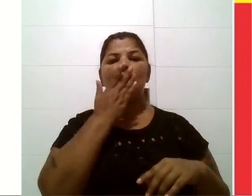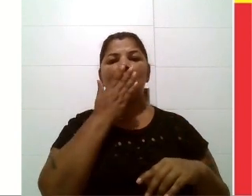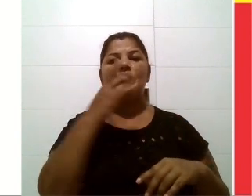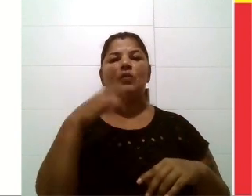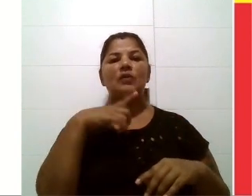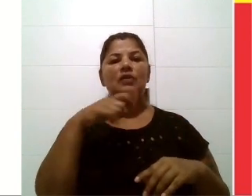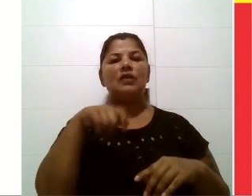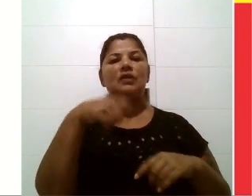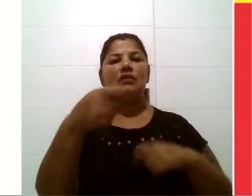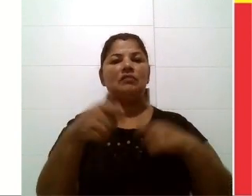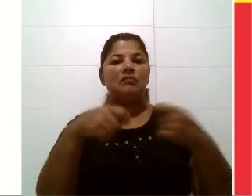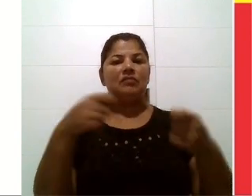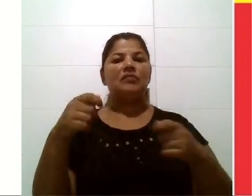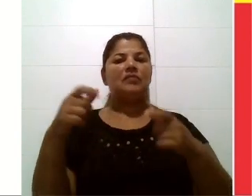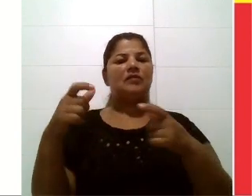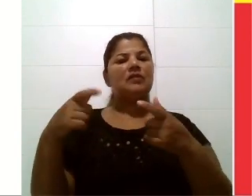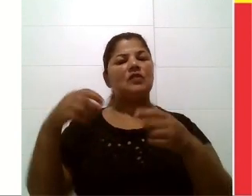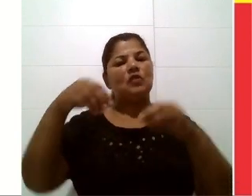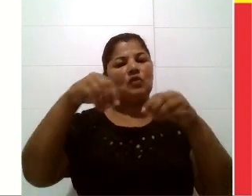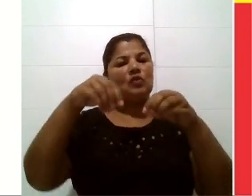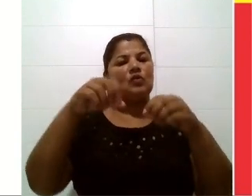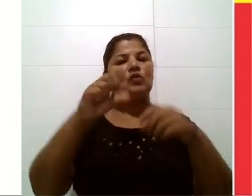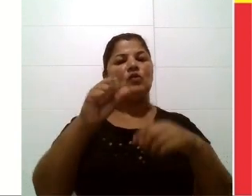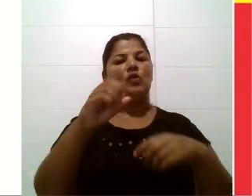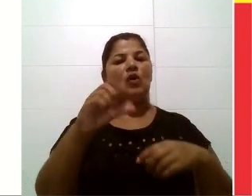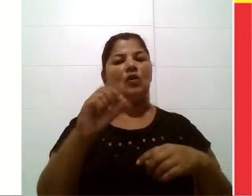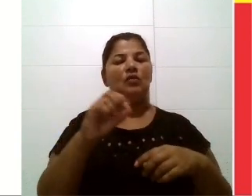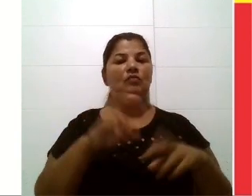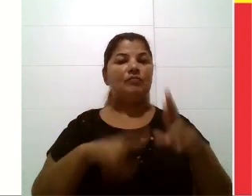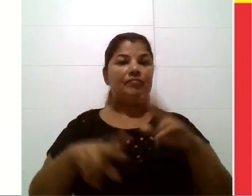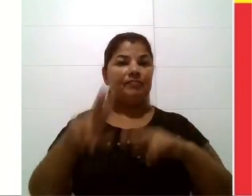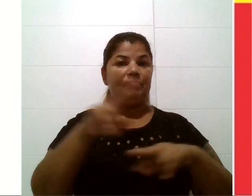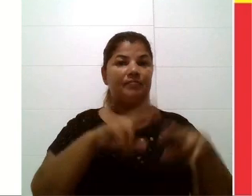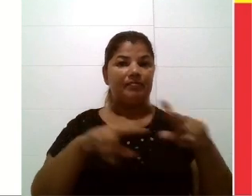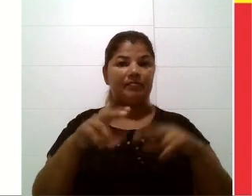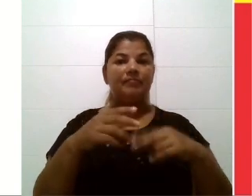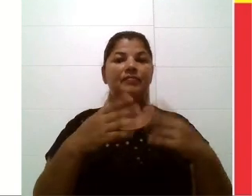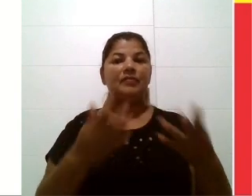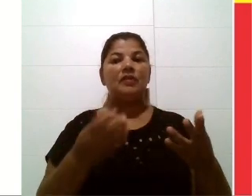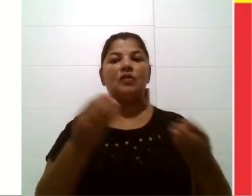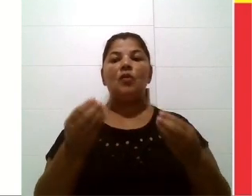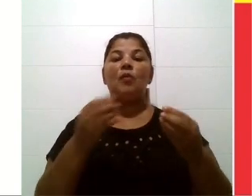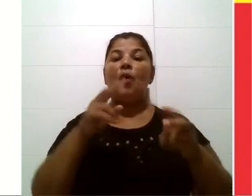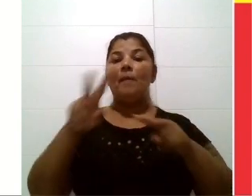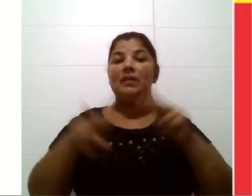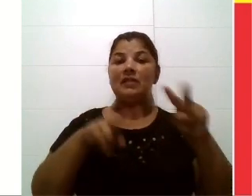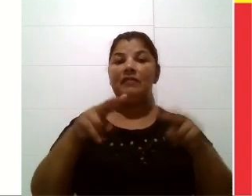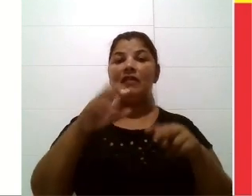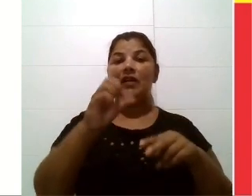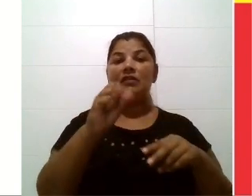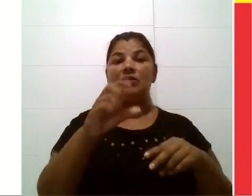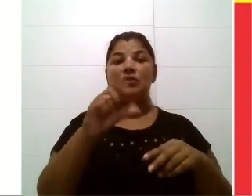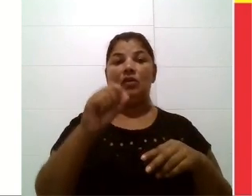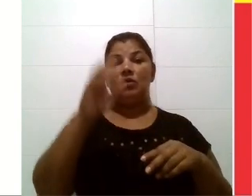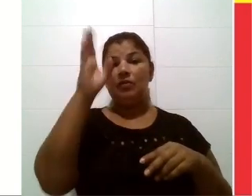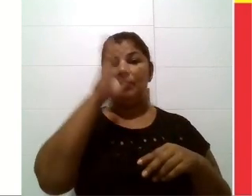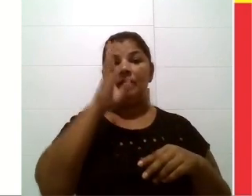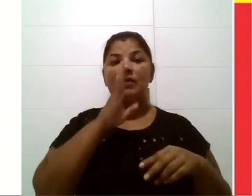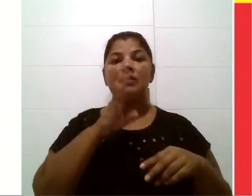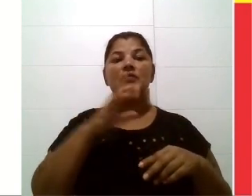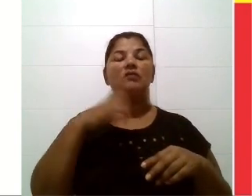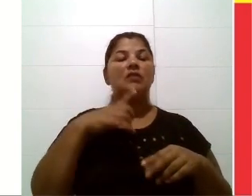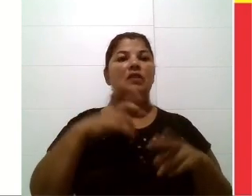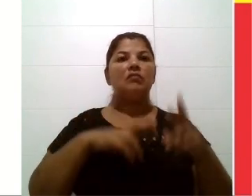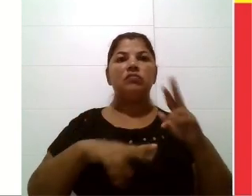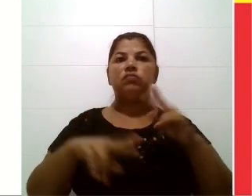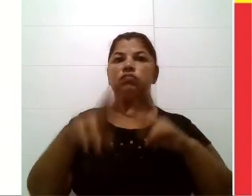espécie de solo diferente, ok? Então, se a gente for observar o solo brasileiro, existe uma grande variedade de solo.